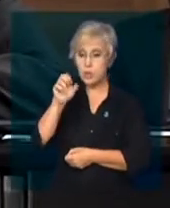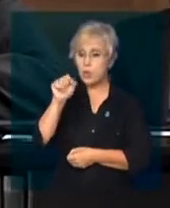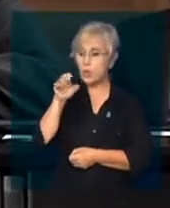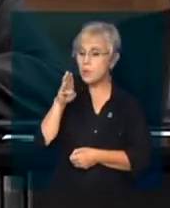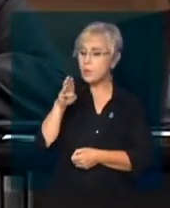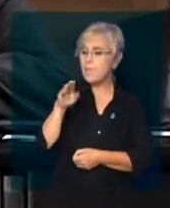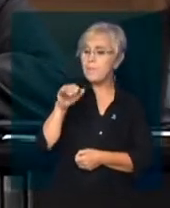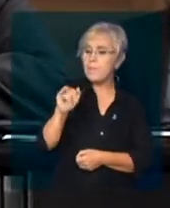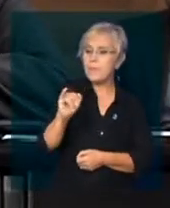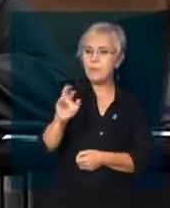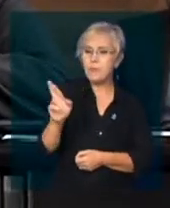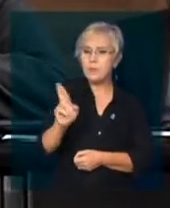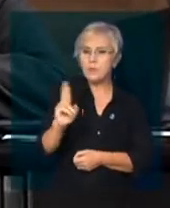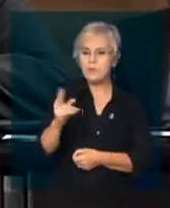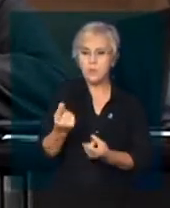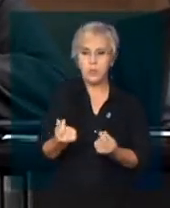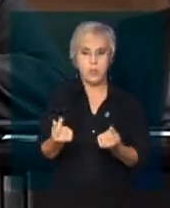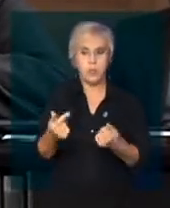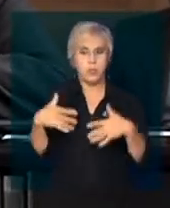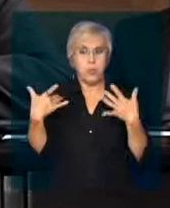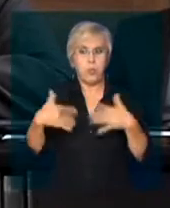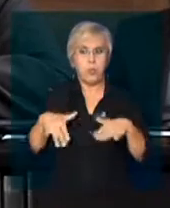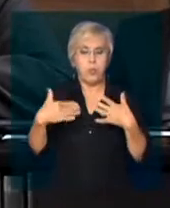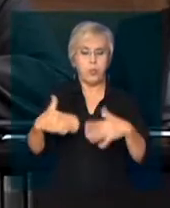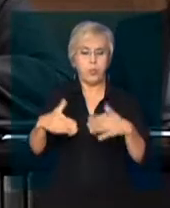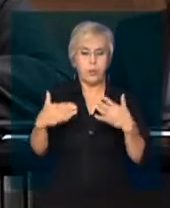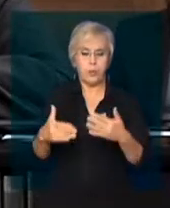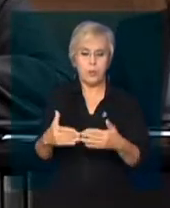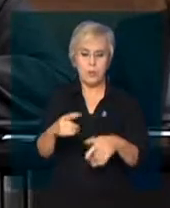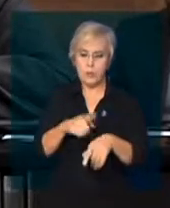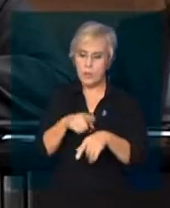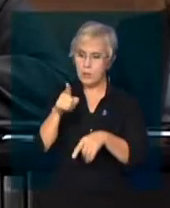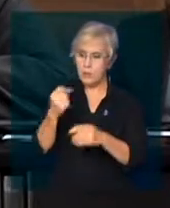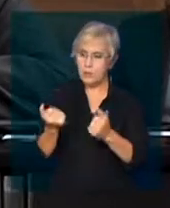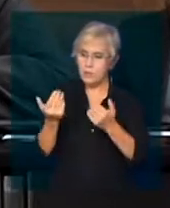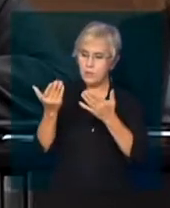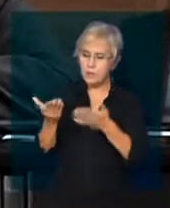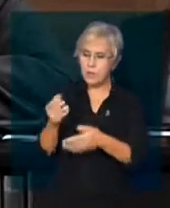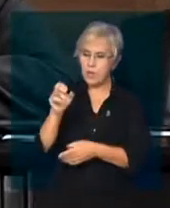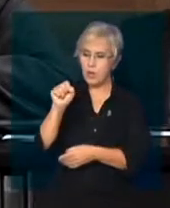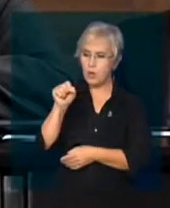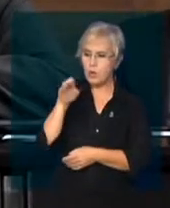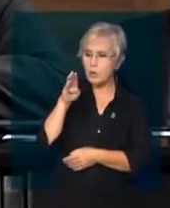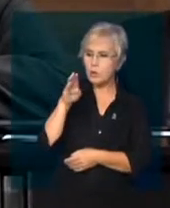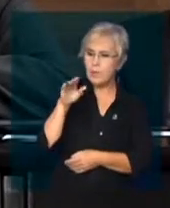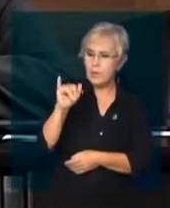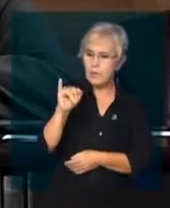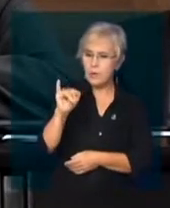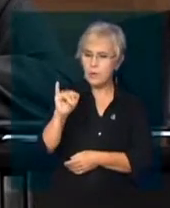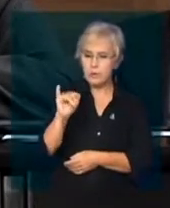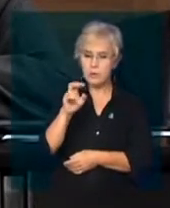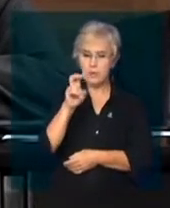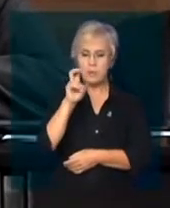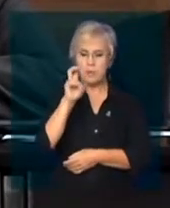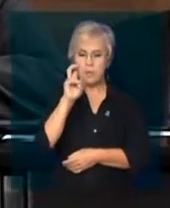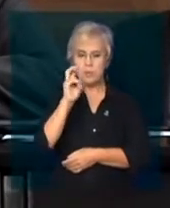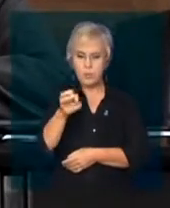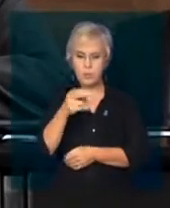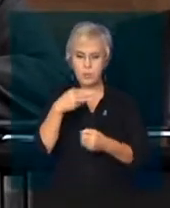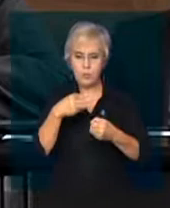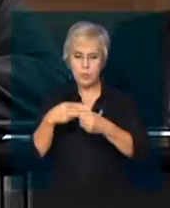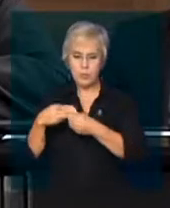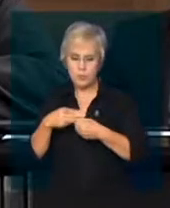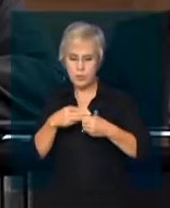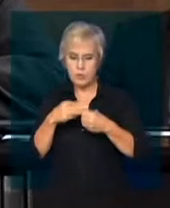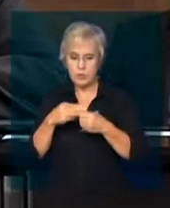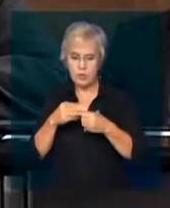de reais, é dinheiro para burro. Quando você dá 8 bilhões de reais para 5.500 municípios e divide por número de candidatos a vereador,